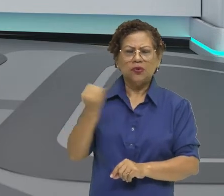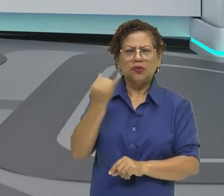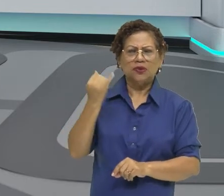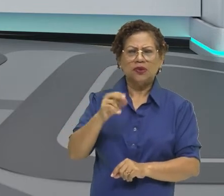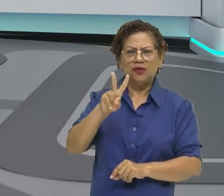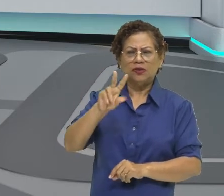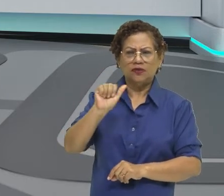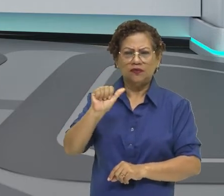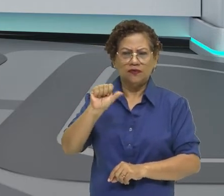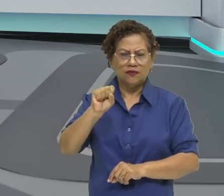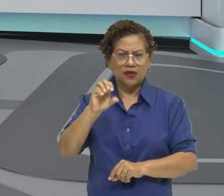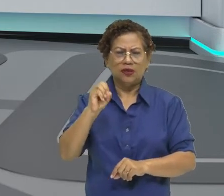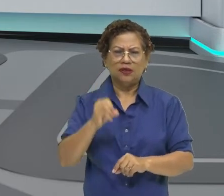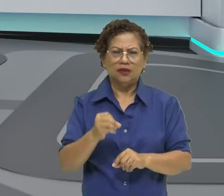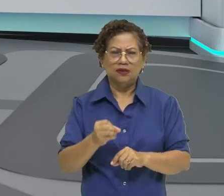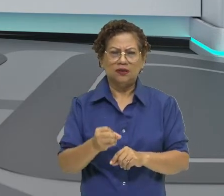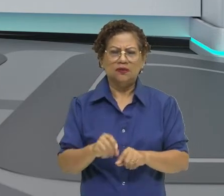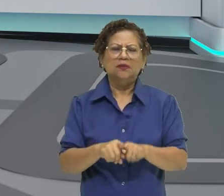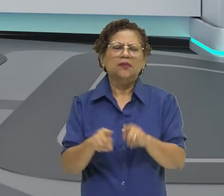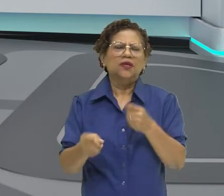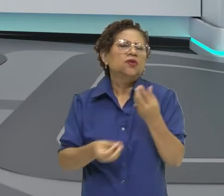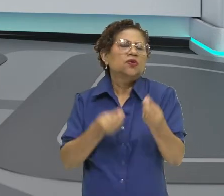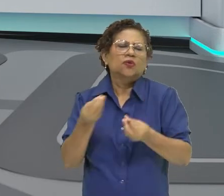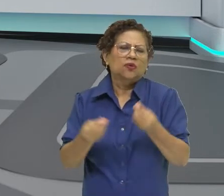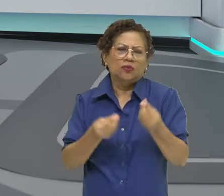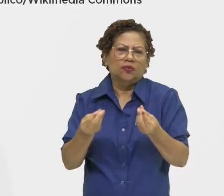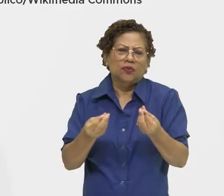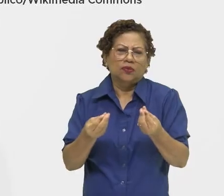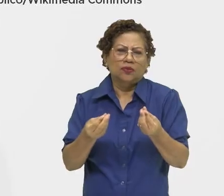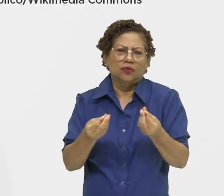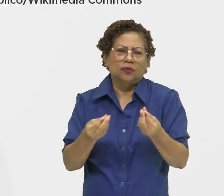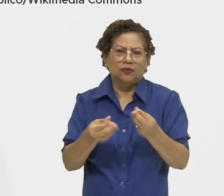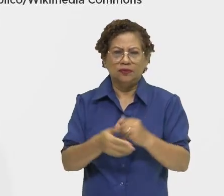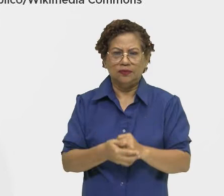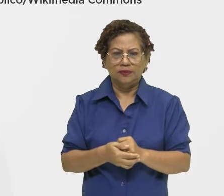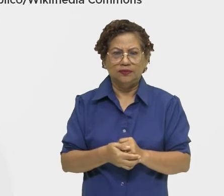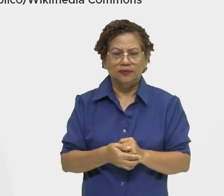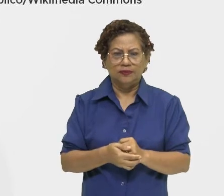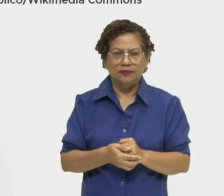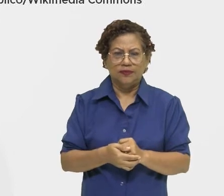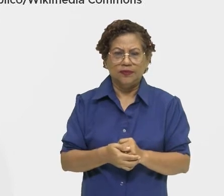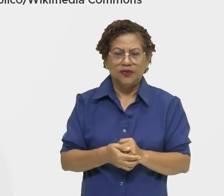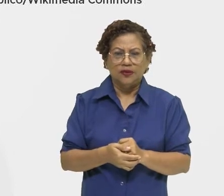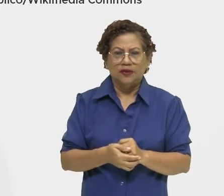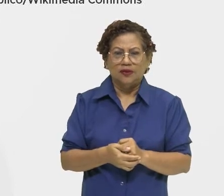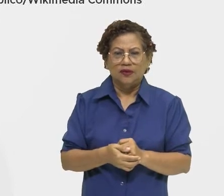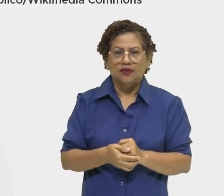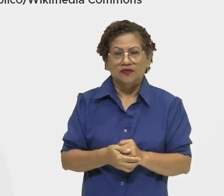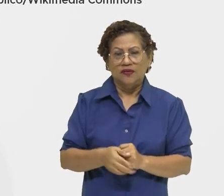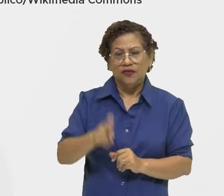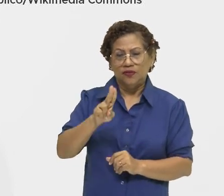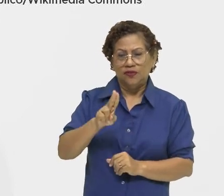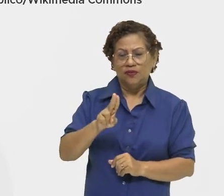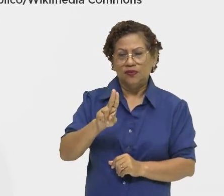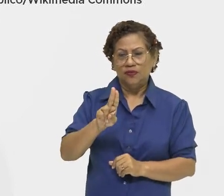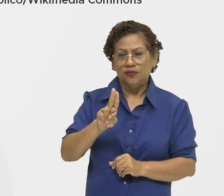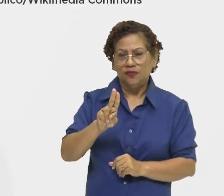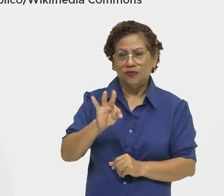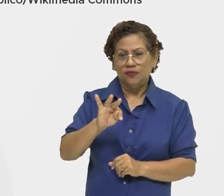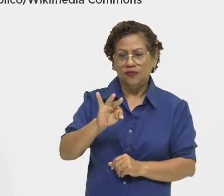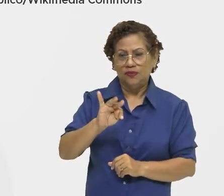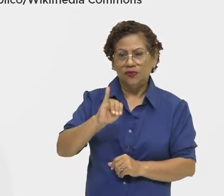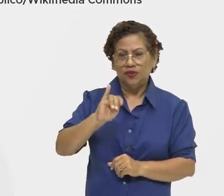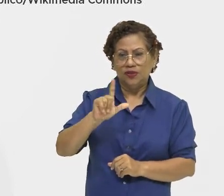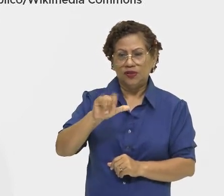dizer utilitário? Quando eu falo que uma coisa é utilitária, é que ela tem uma